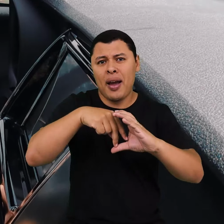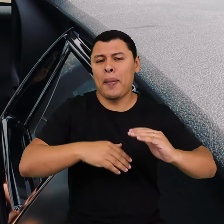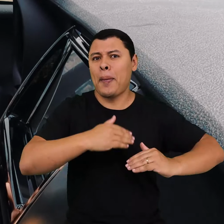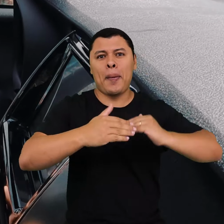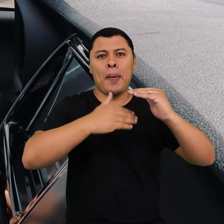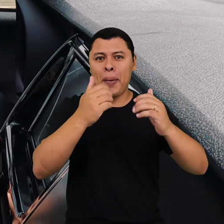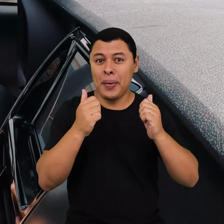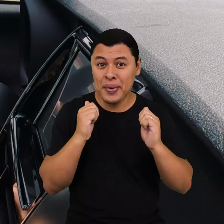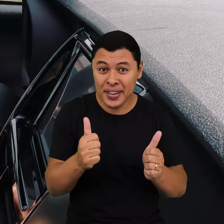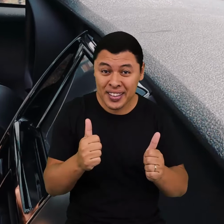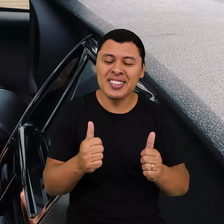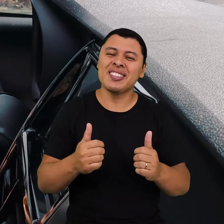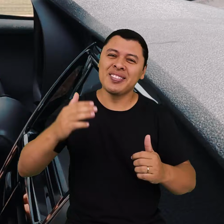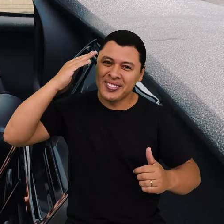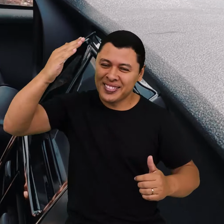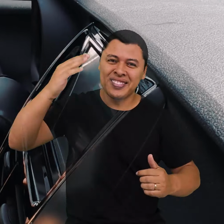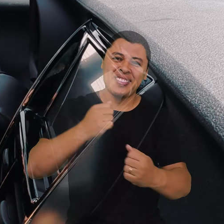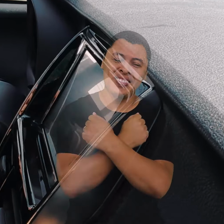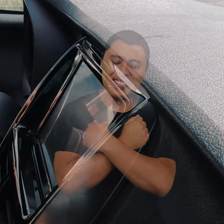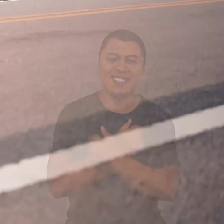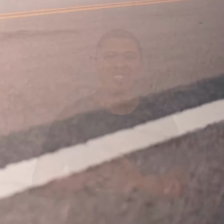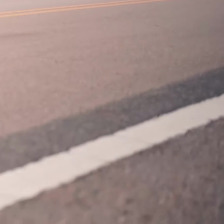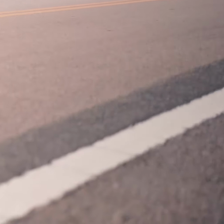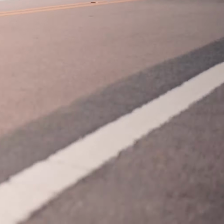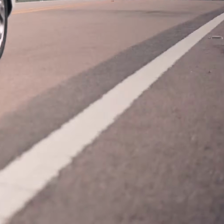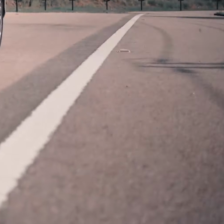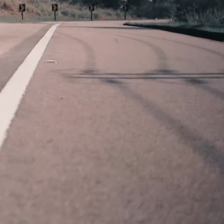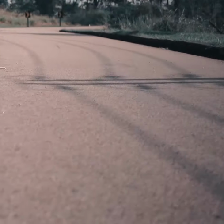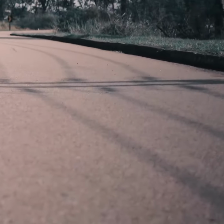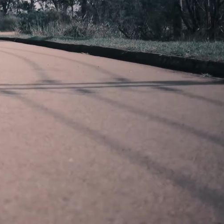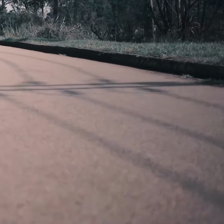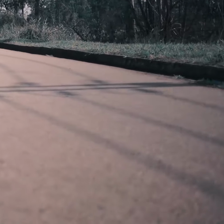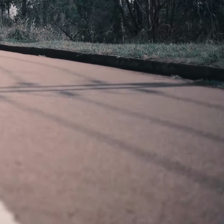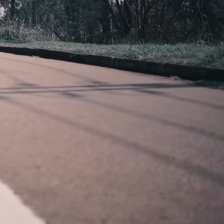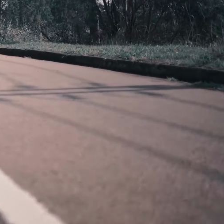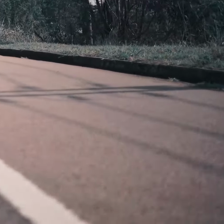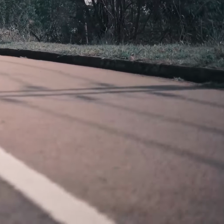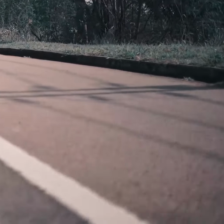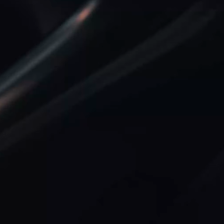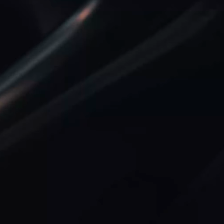e melhor. Certo, pessoal? Então é isso. Obrigado e um abraço. Câmera mostra